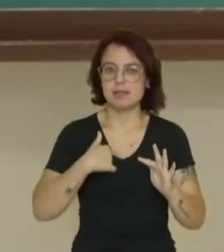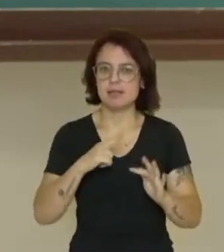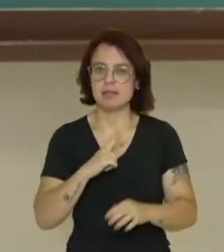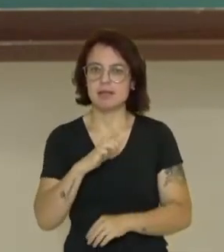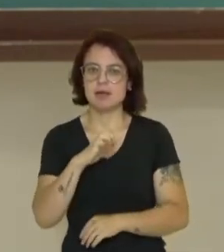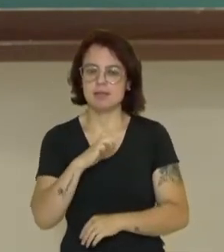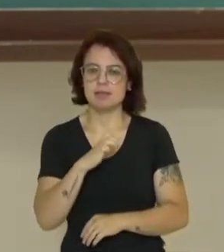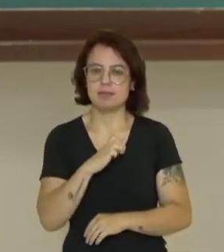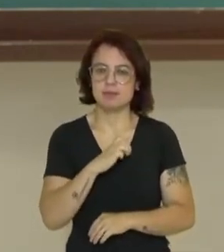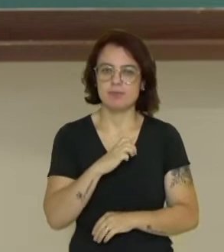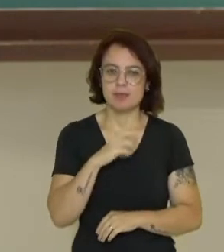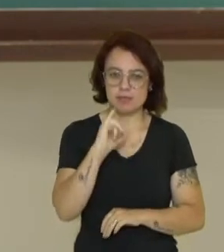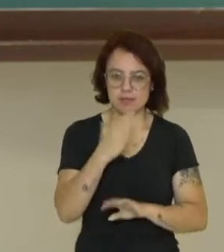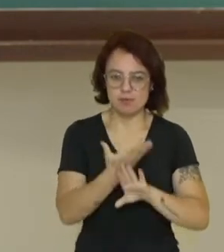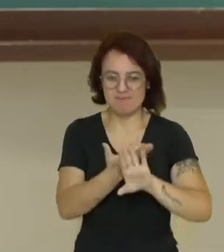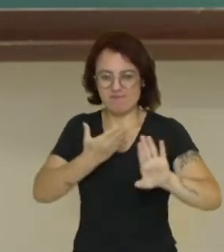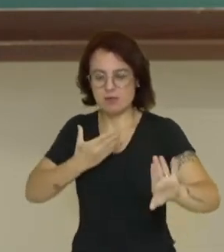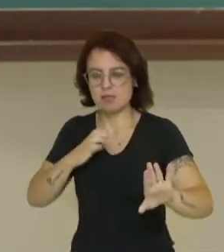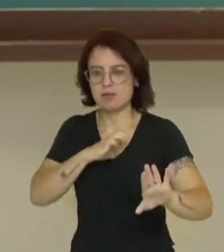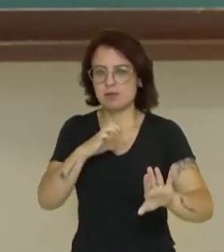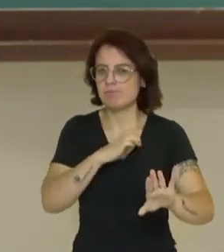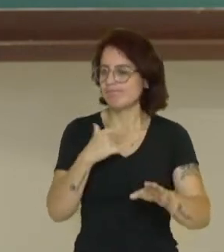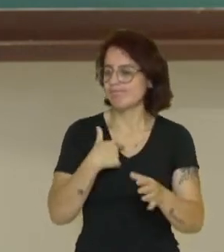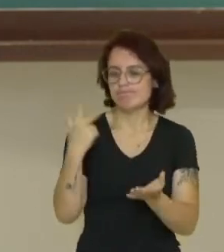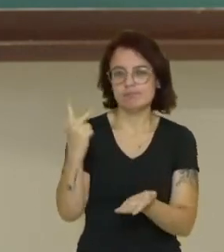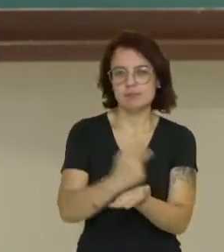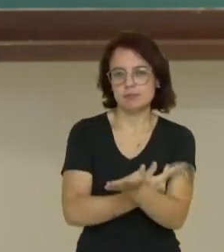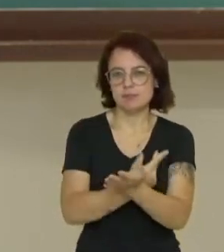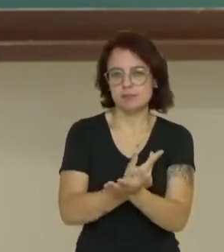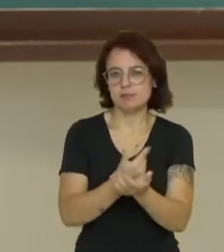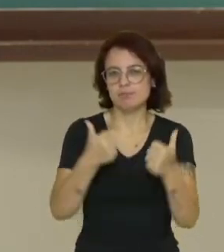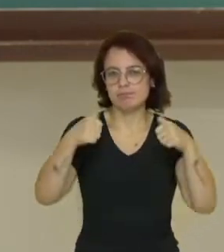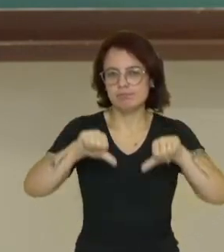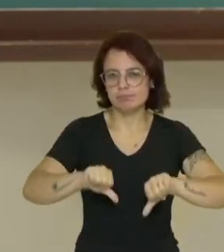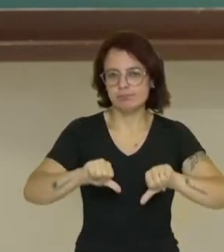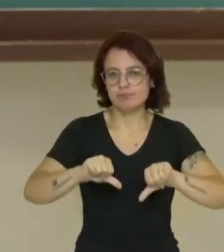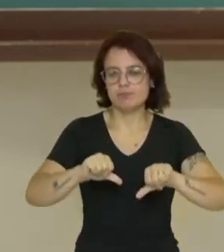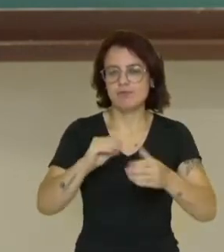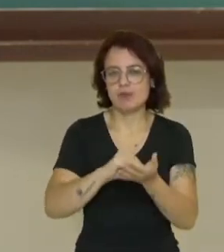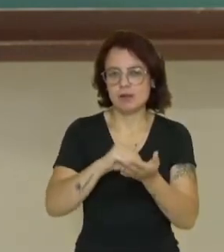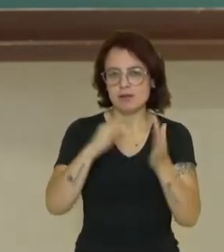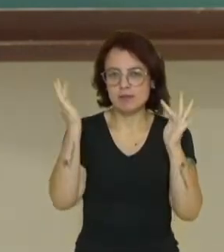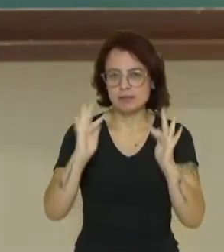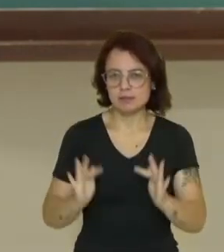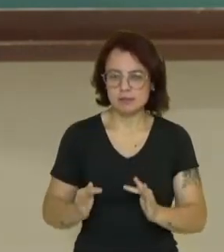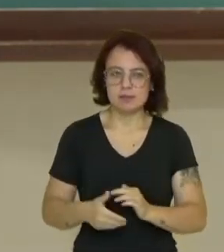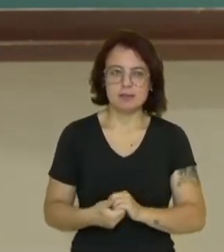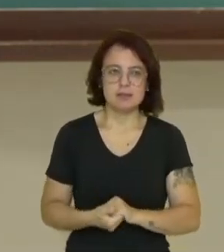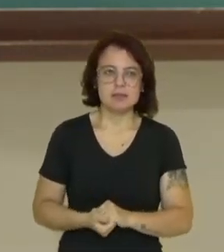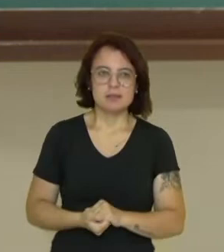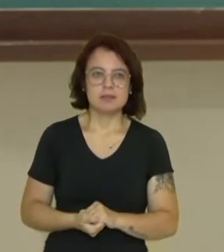Quando eu me afasto da ética, eu necessariamente vou seguir por um caminho de infelicidade.